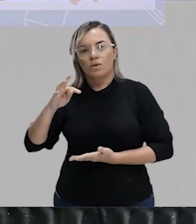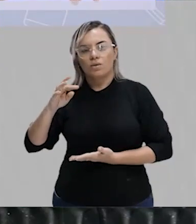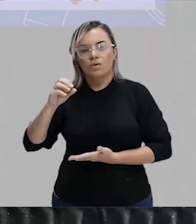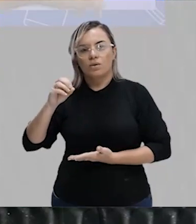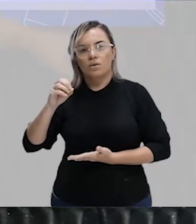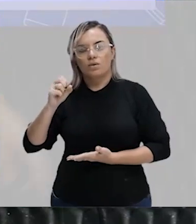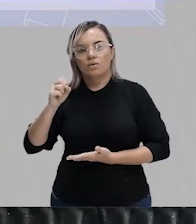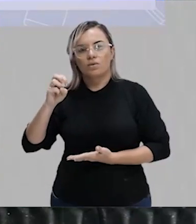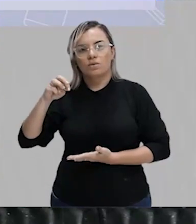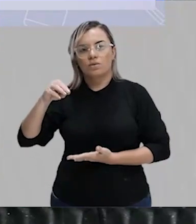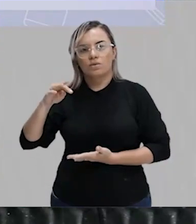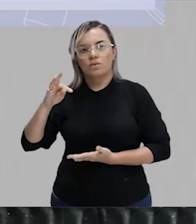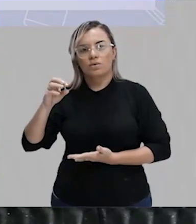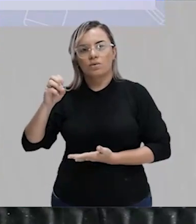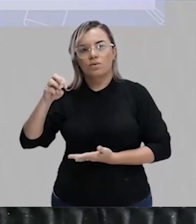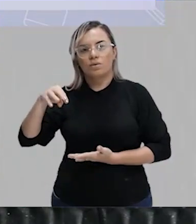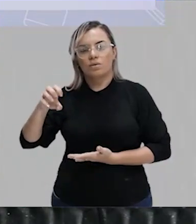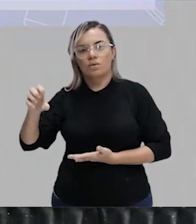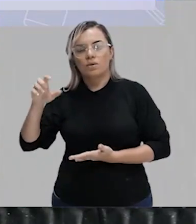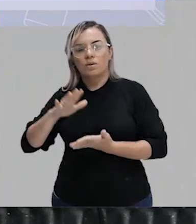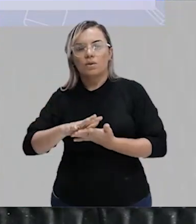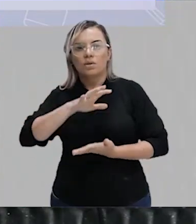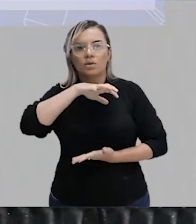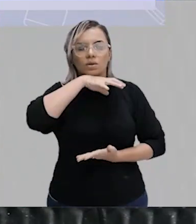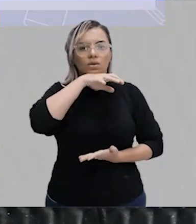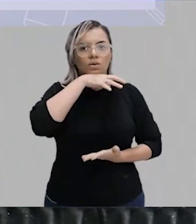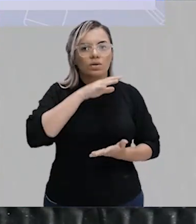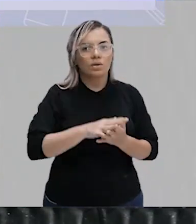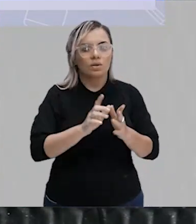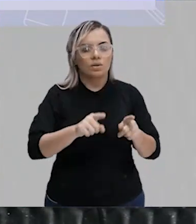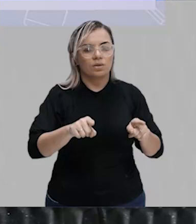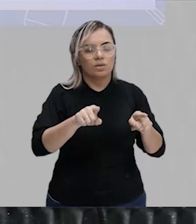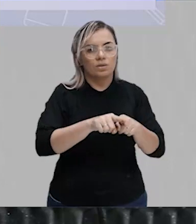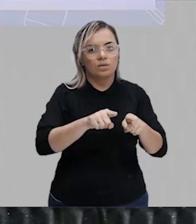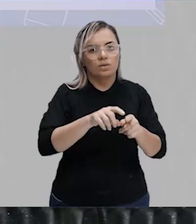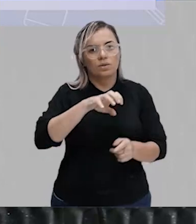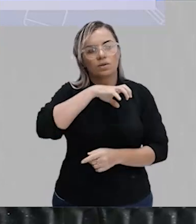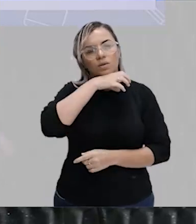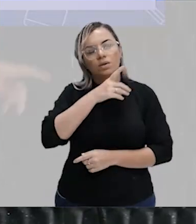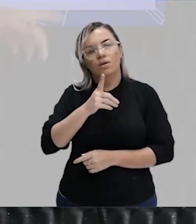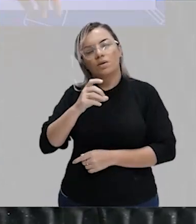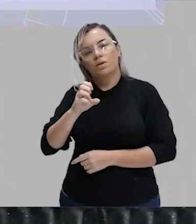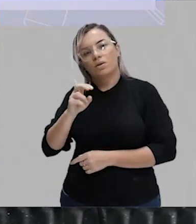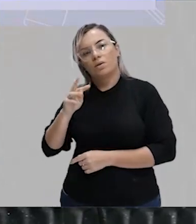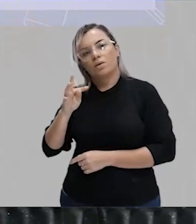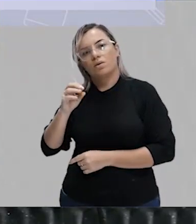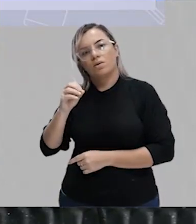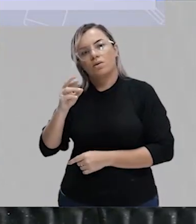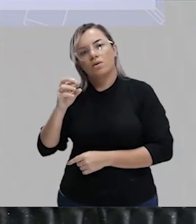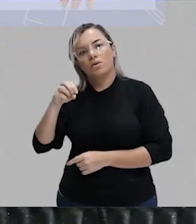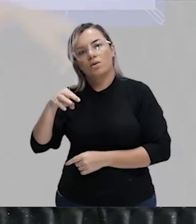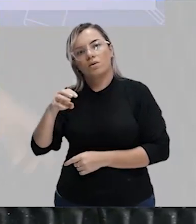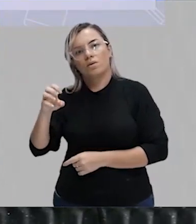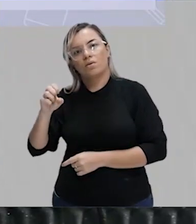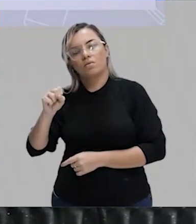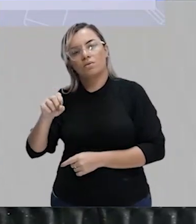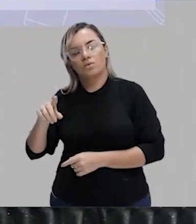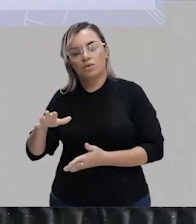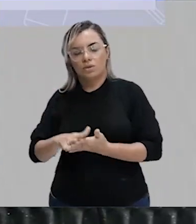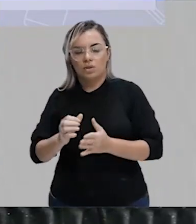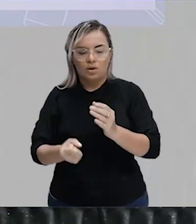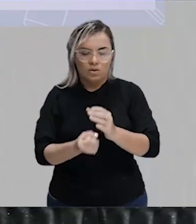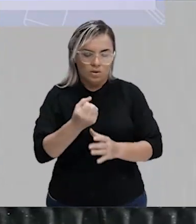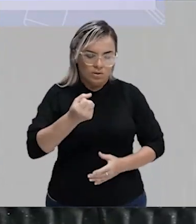boca. E nos animais deuterostômios, esse blastóporo ele dá origem ao